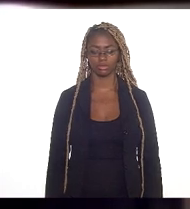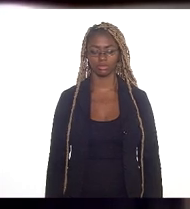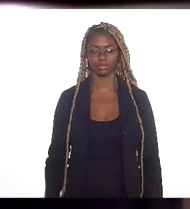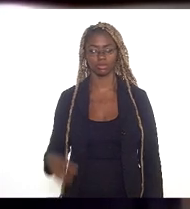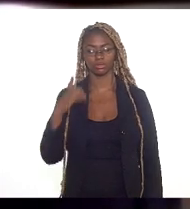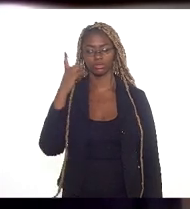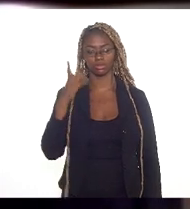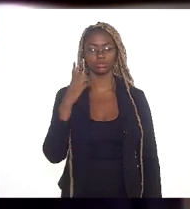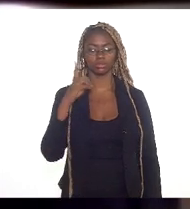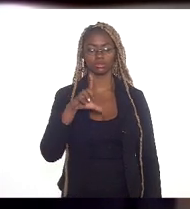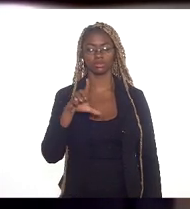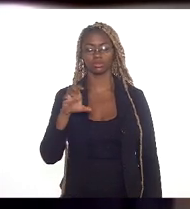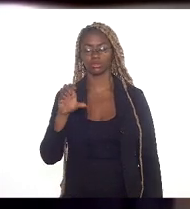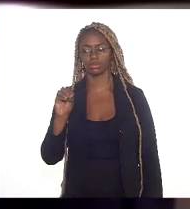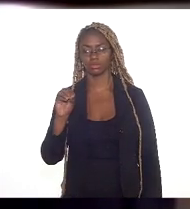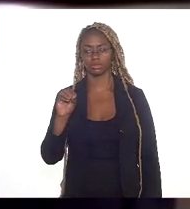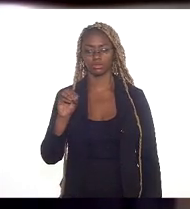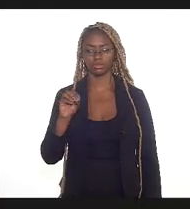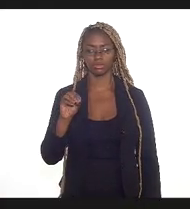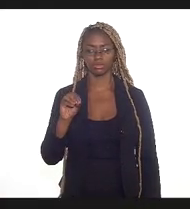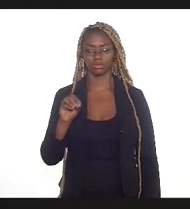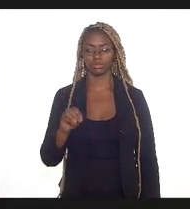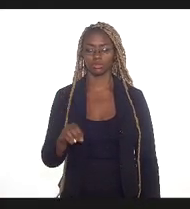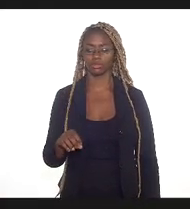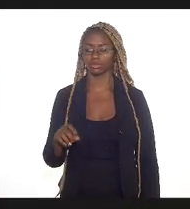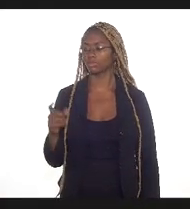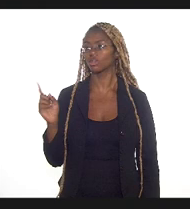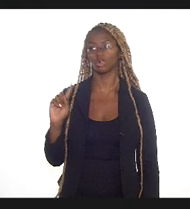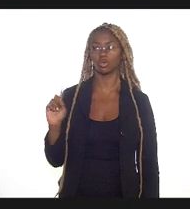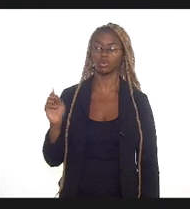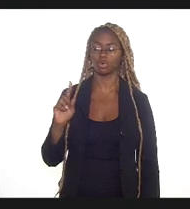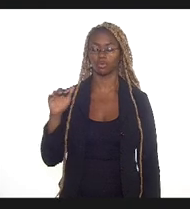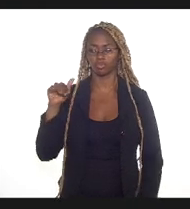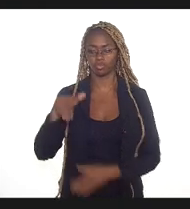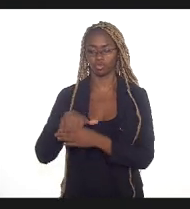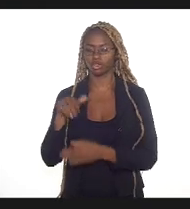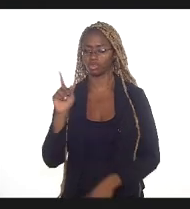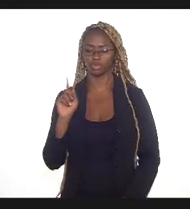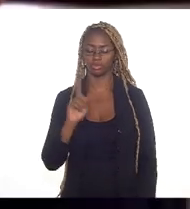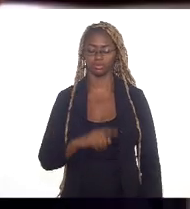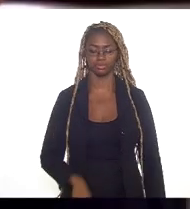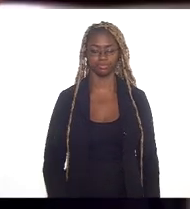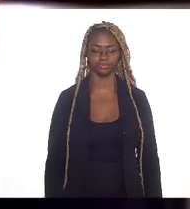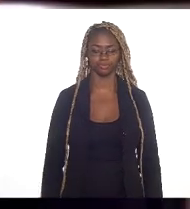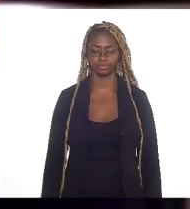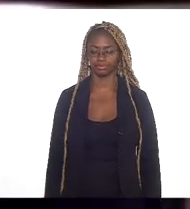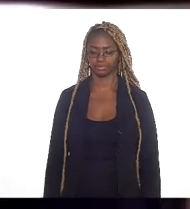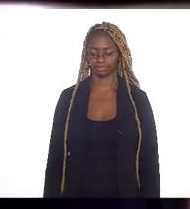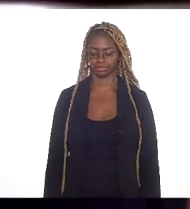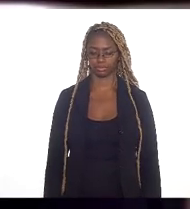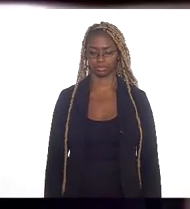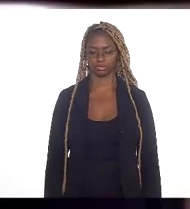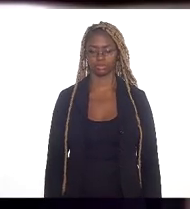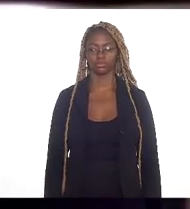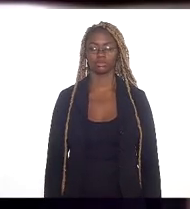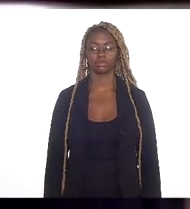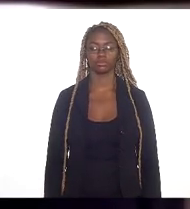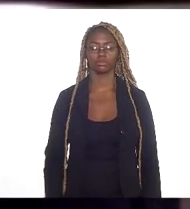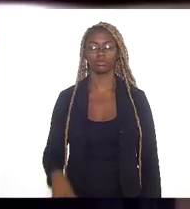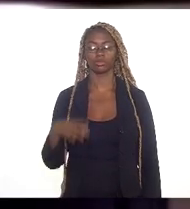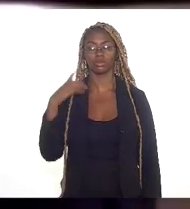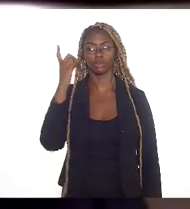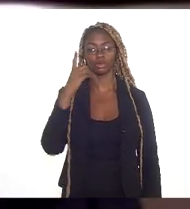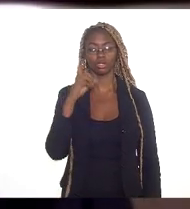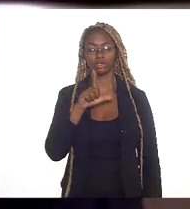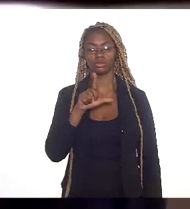Deputado Léo Vieira. Presidente, voto contrário. Deputado Léo Vieira vota não. Deputada